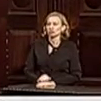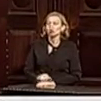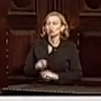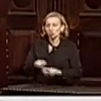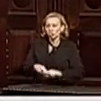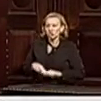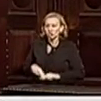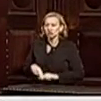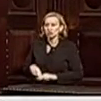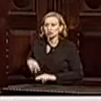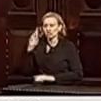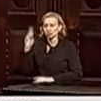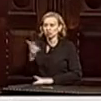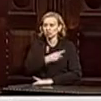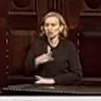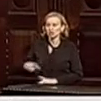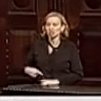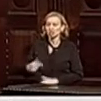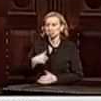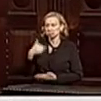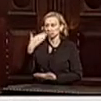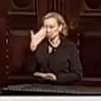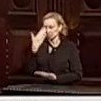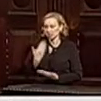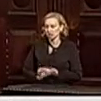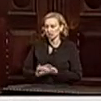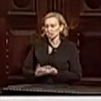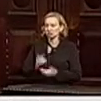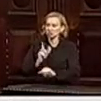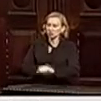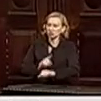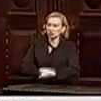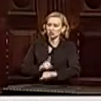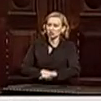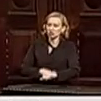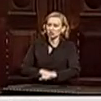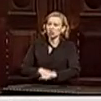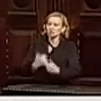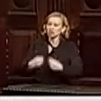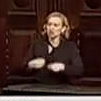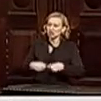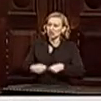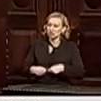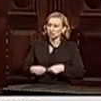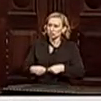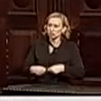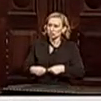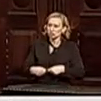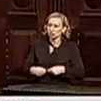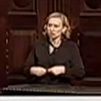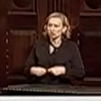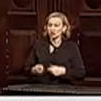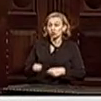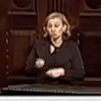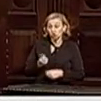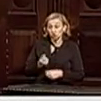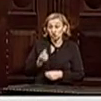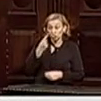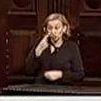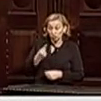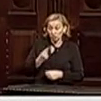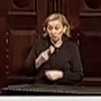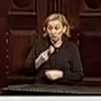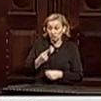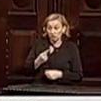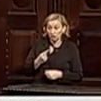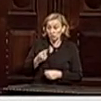isso, senhor presidente, acredito que a partir de agora nós temos que votar o orçamento, temos que votar a LDO, mas mais